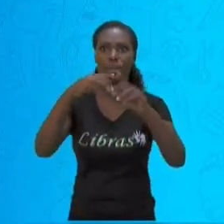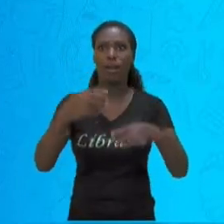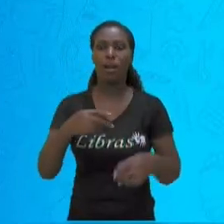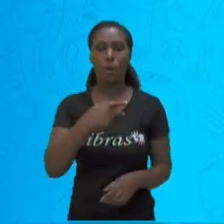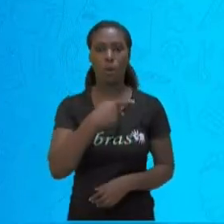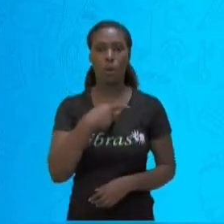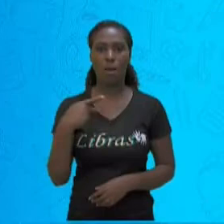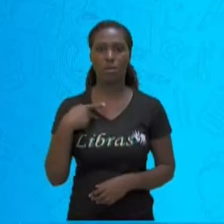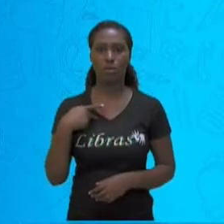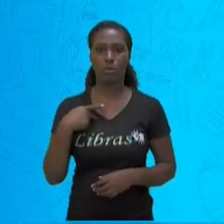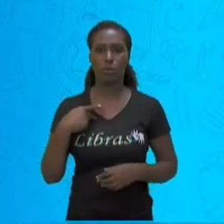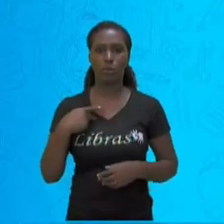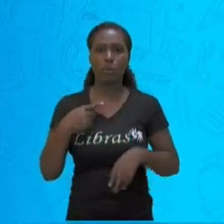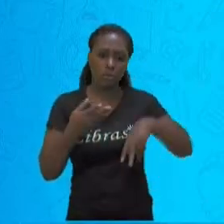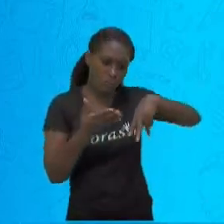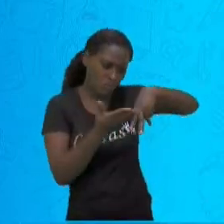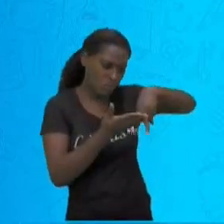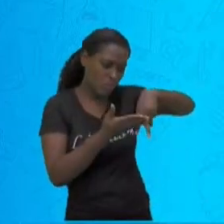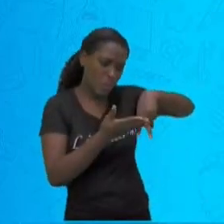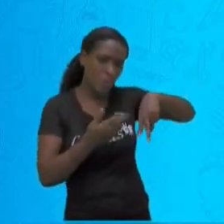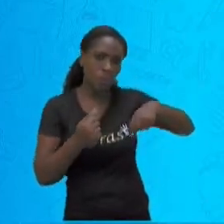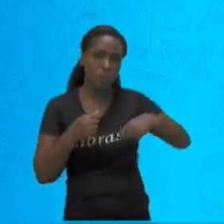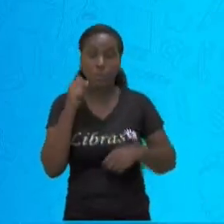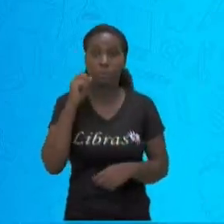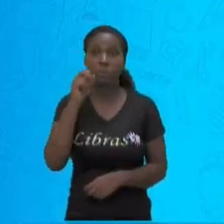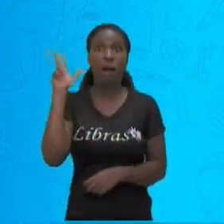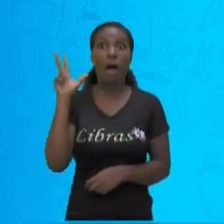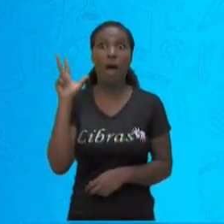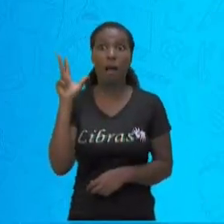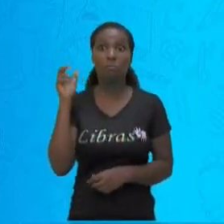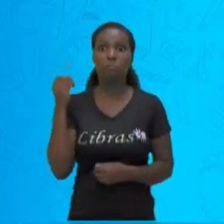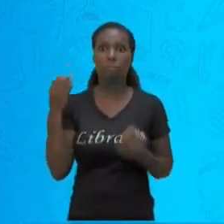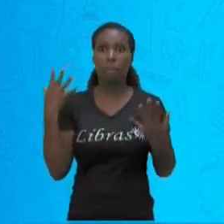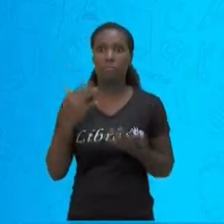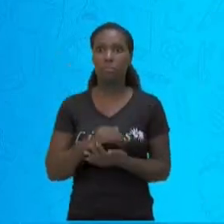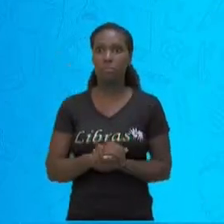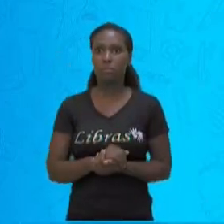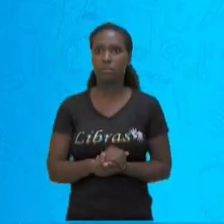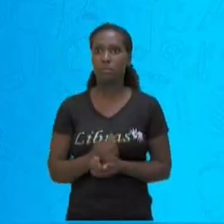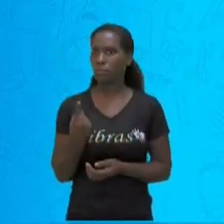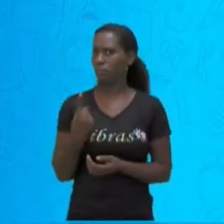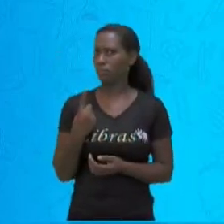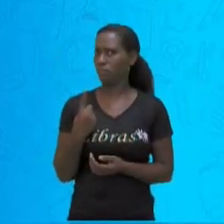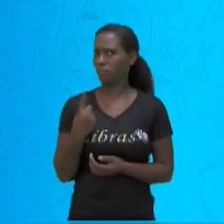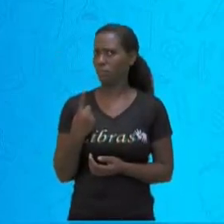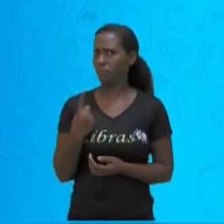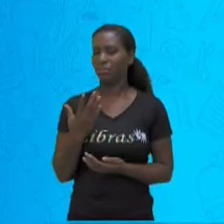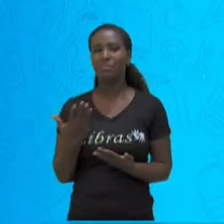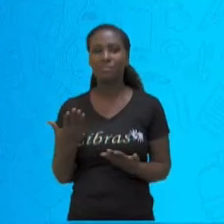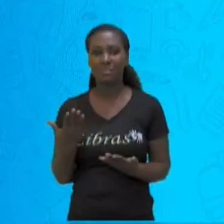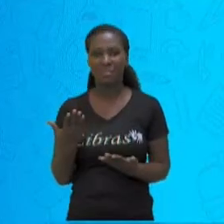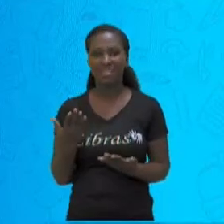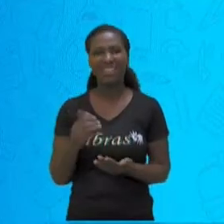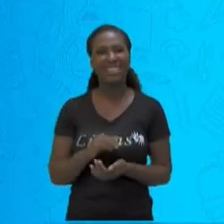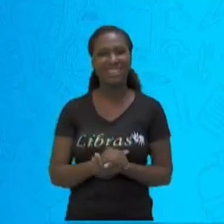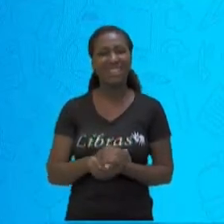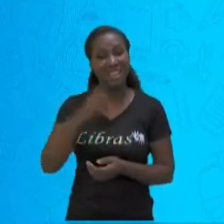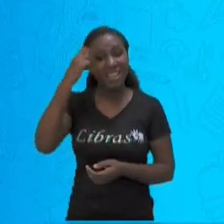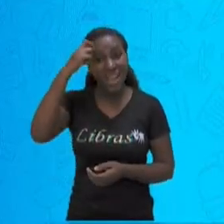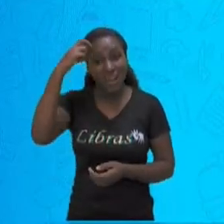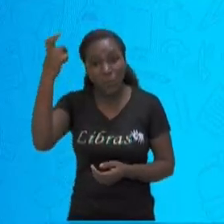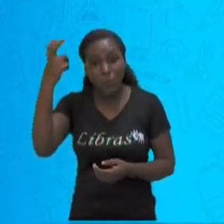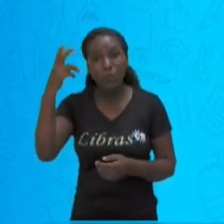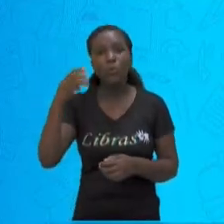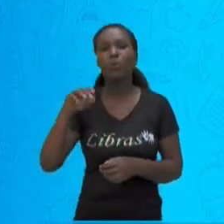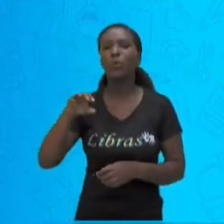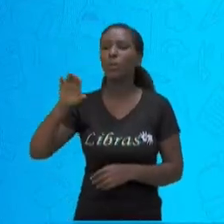Olha a cultura que veio trazida de um continente que não é